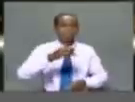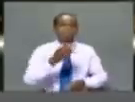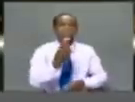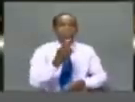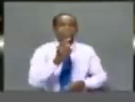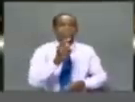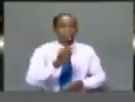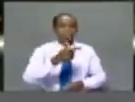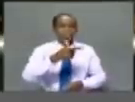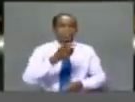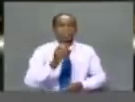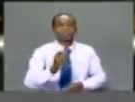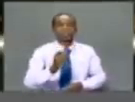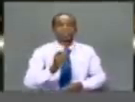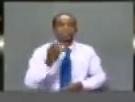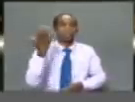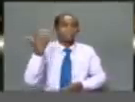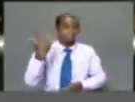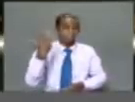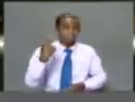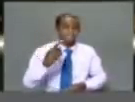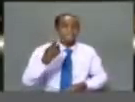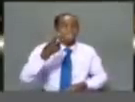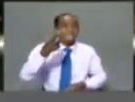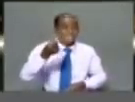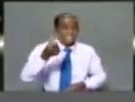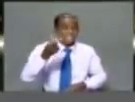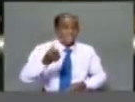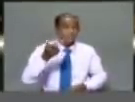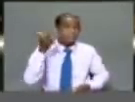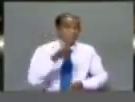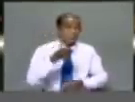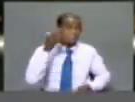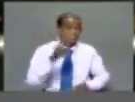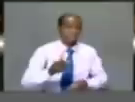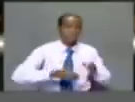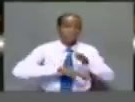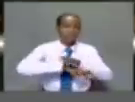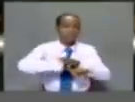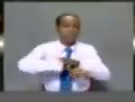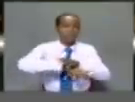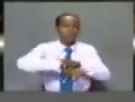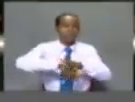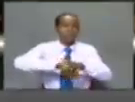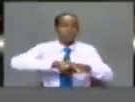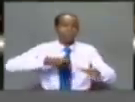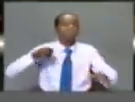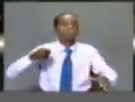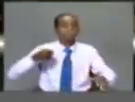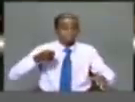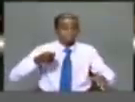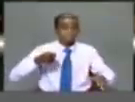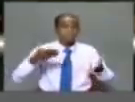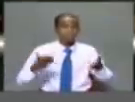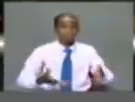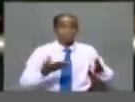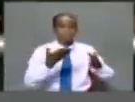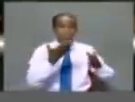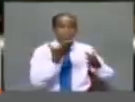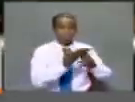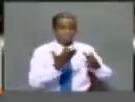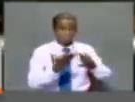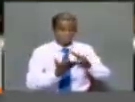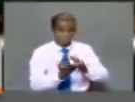dólares saídos dos cofres públicos para a construção do novo aeroporto de Luanda. Documentos inéditos